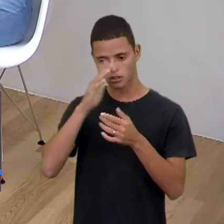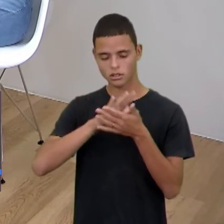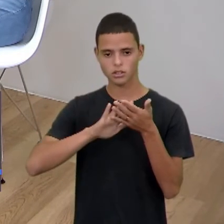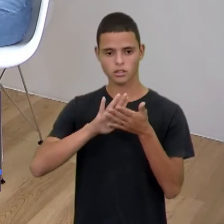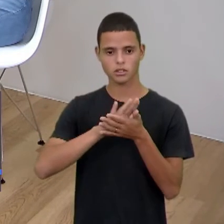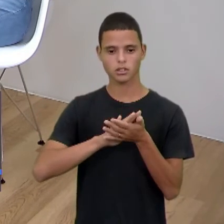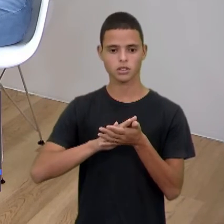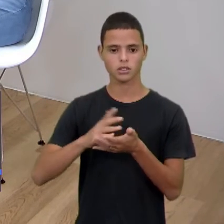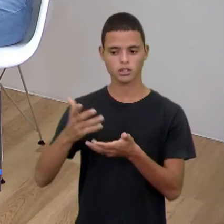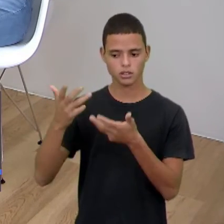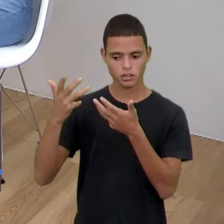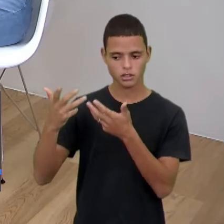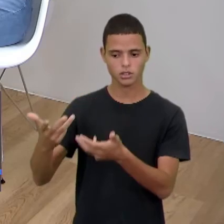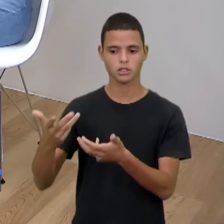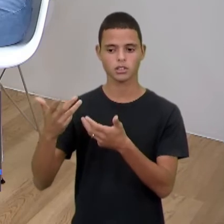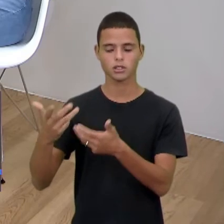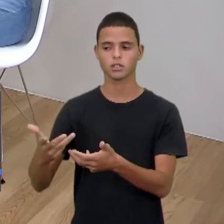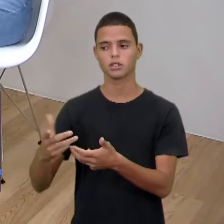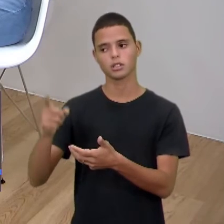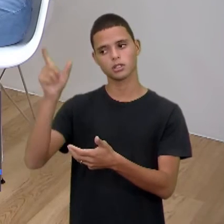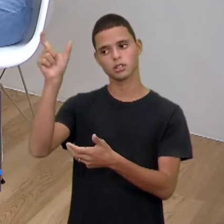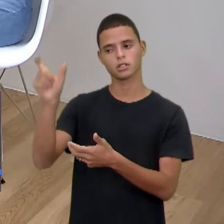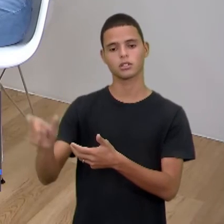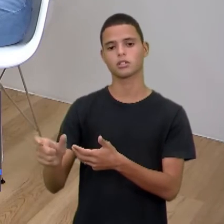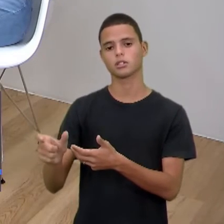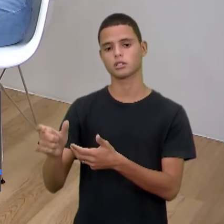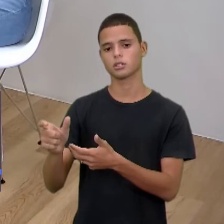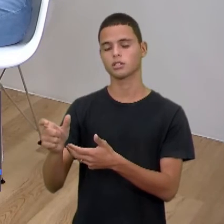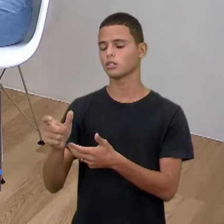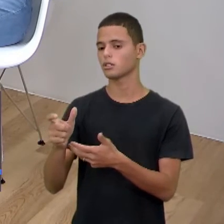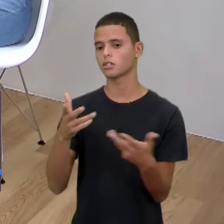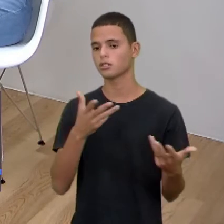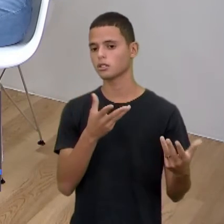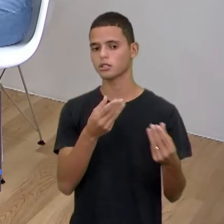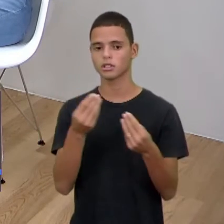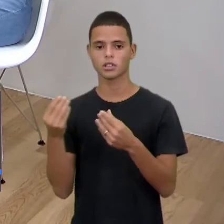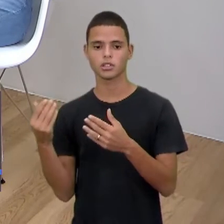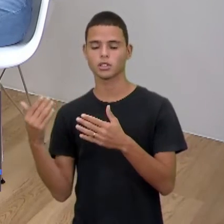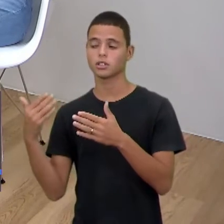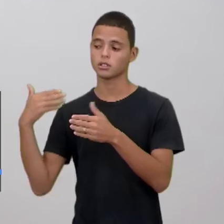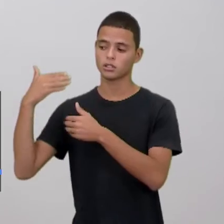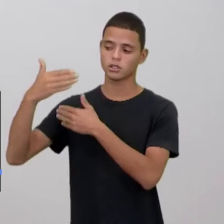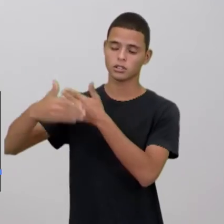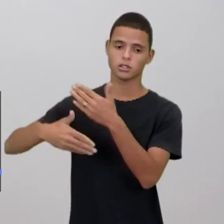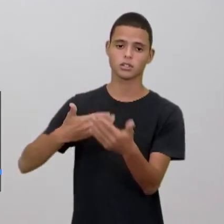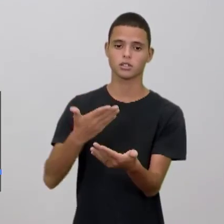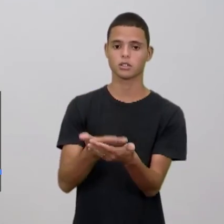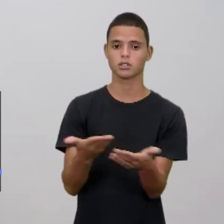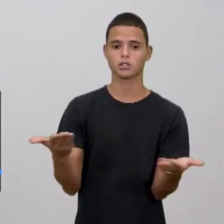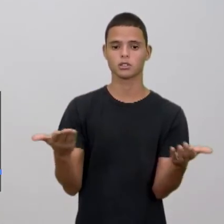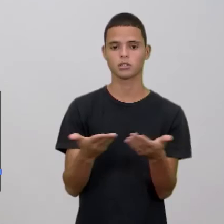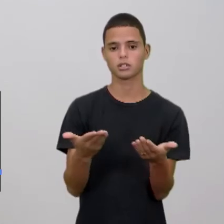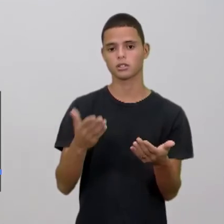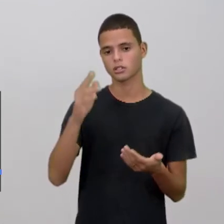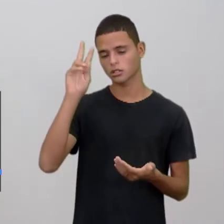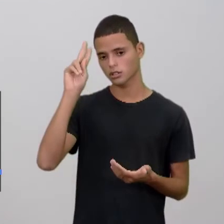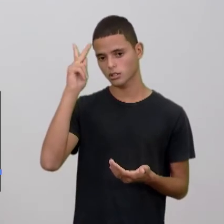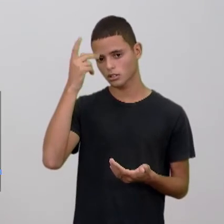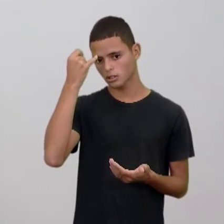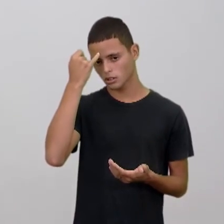tanta miséria e tanta corrupção juntas, né? De lá para cá, o Haiti é palco